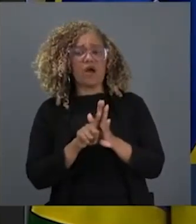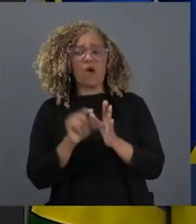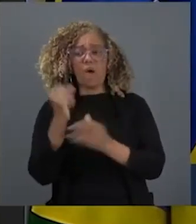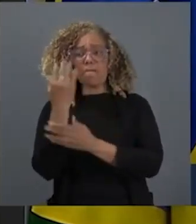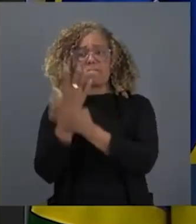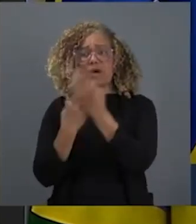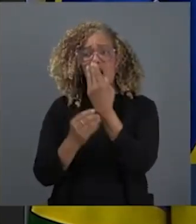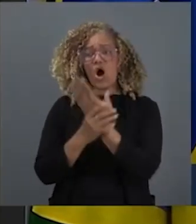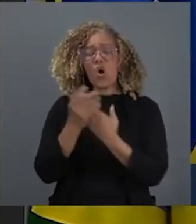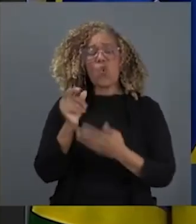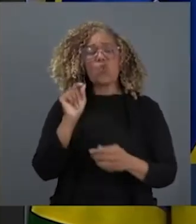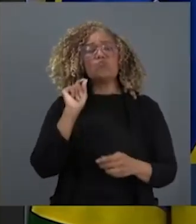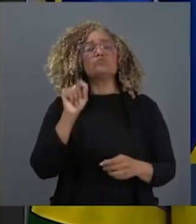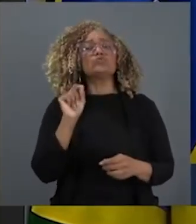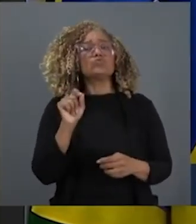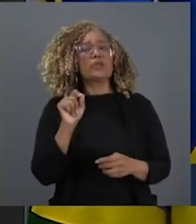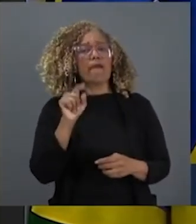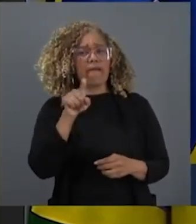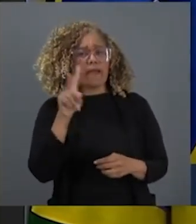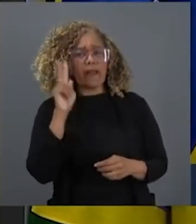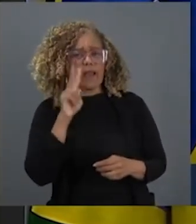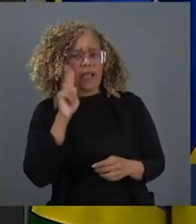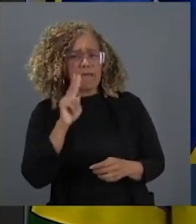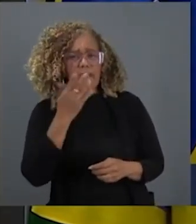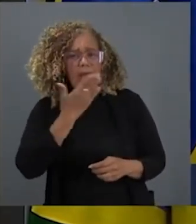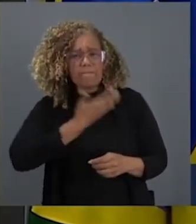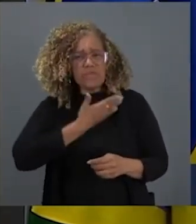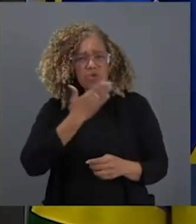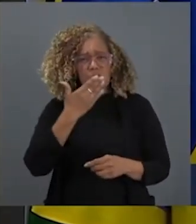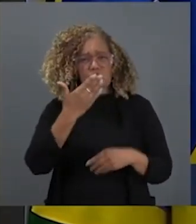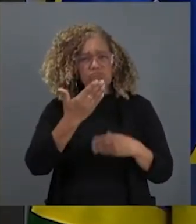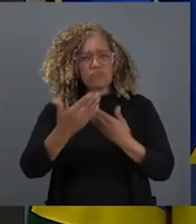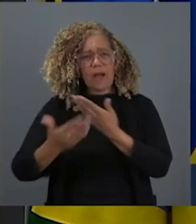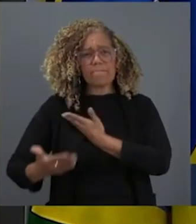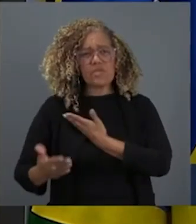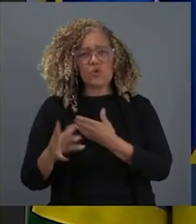tá chegando lembra do Amigo do amigo do meu